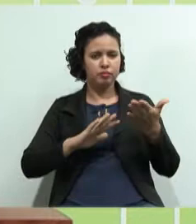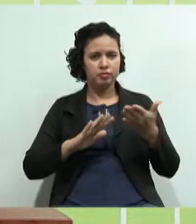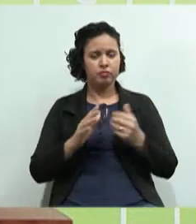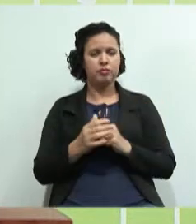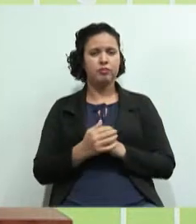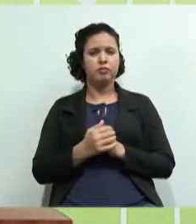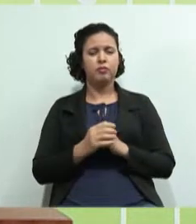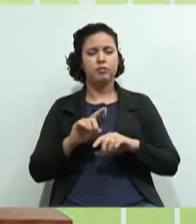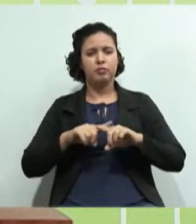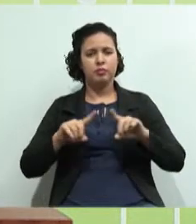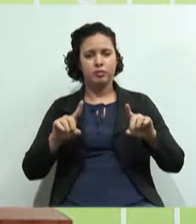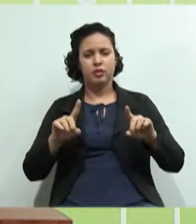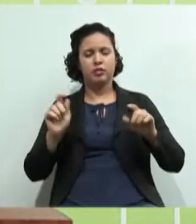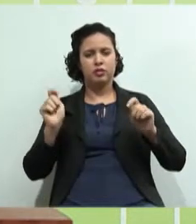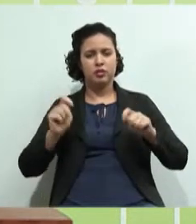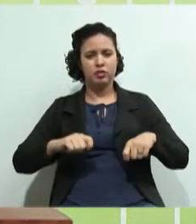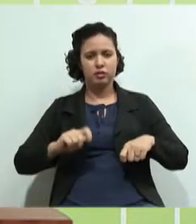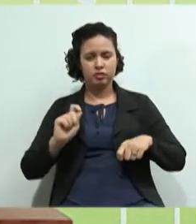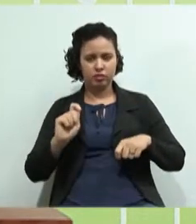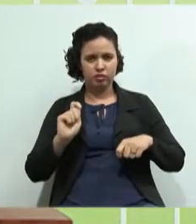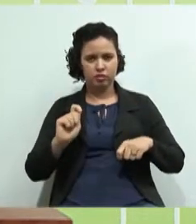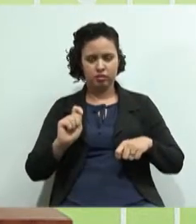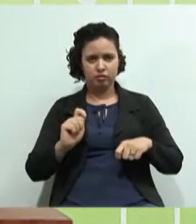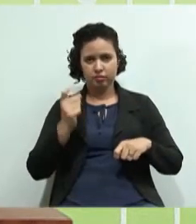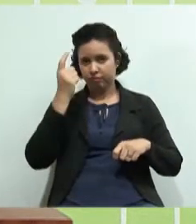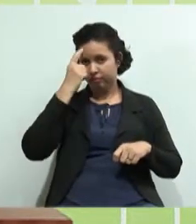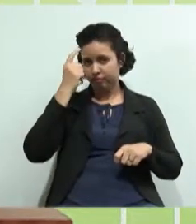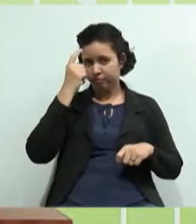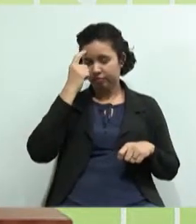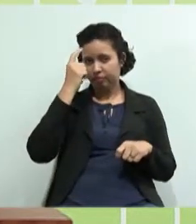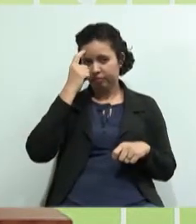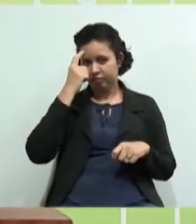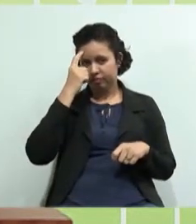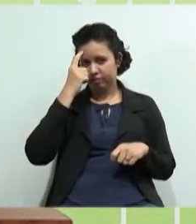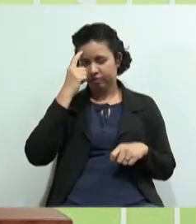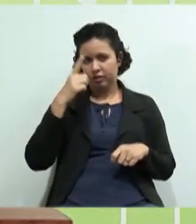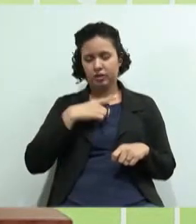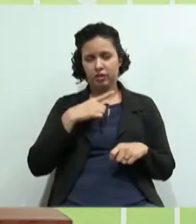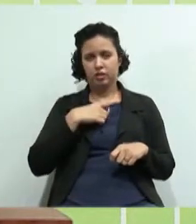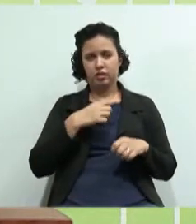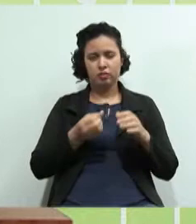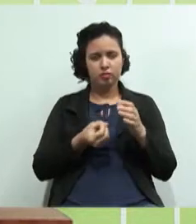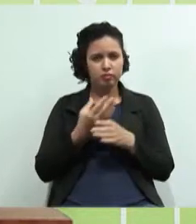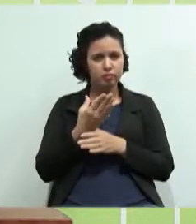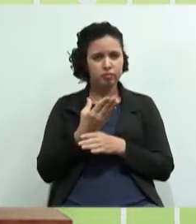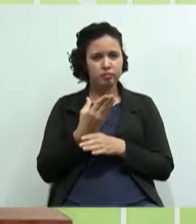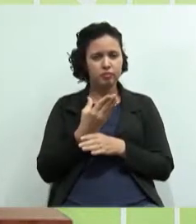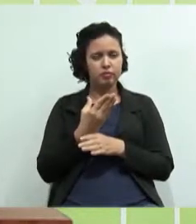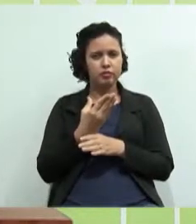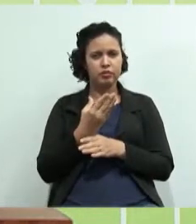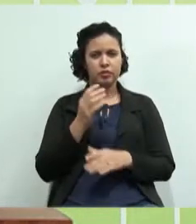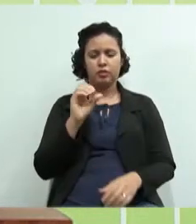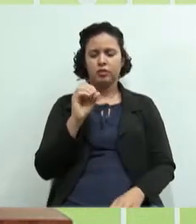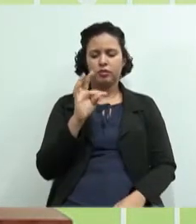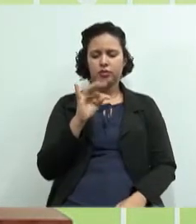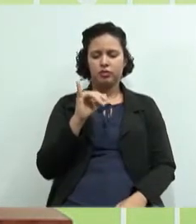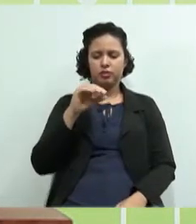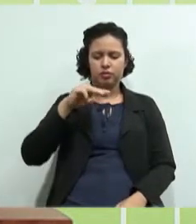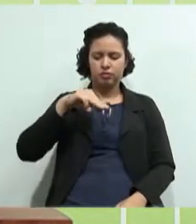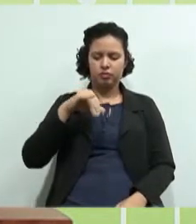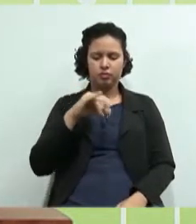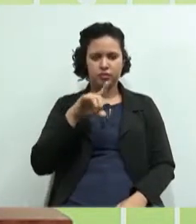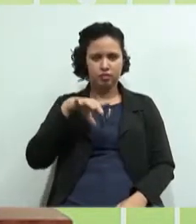ao mesmo tempo, está pensando em como? Será que no seu planejamento existe a possibilidade de você otimizar e pular